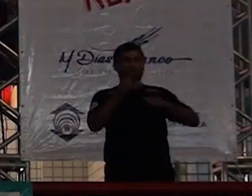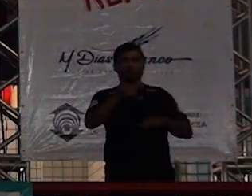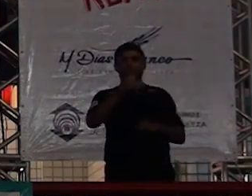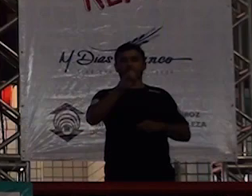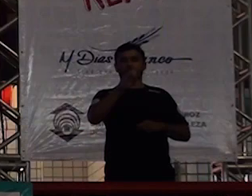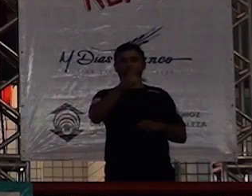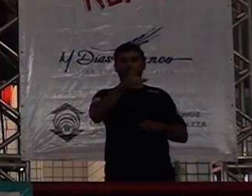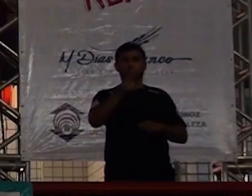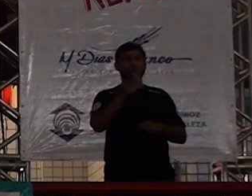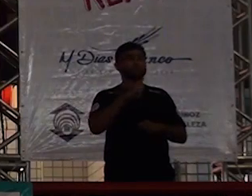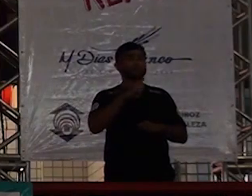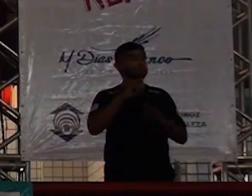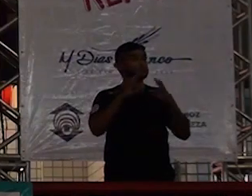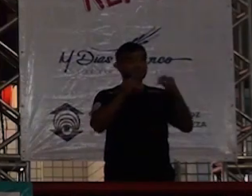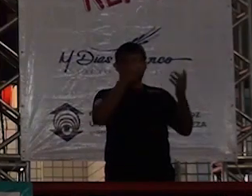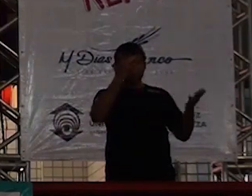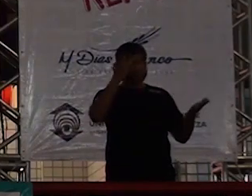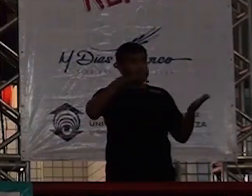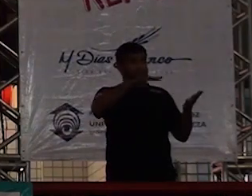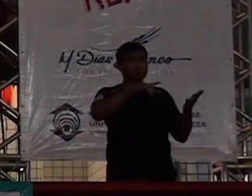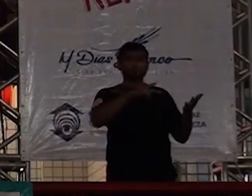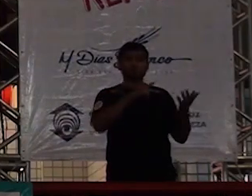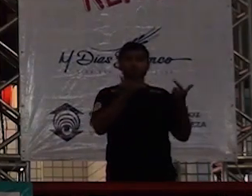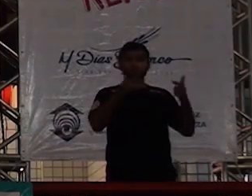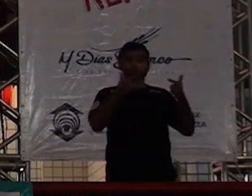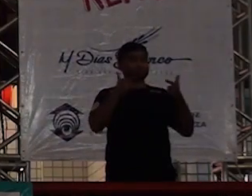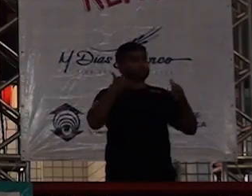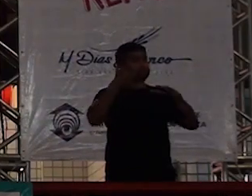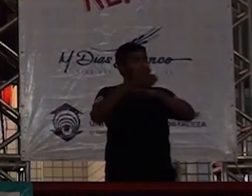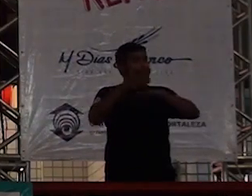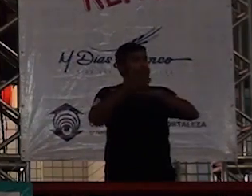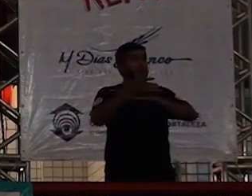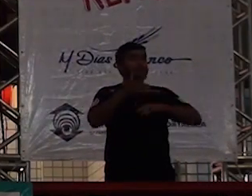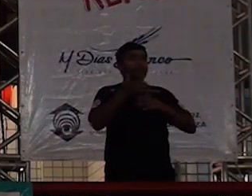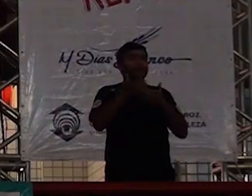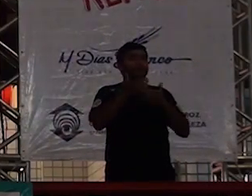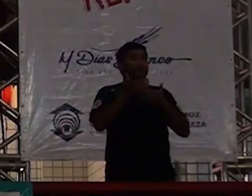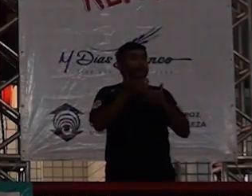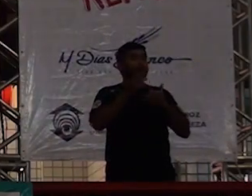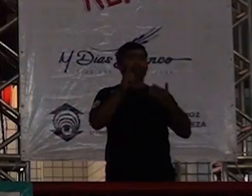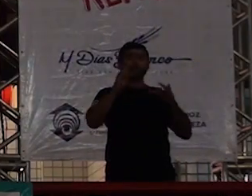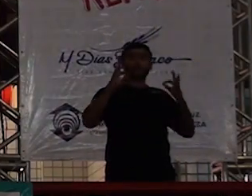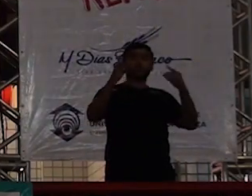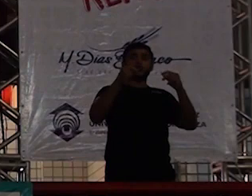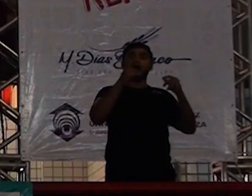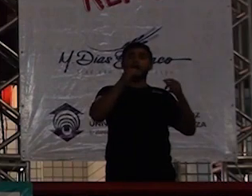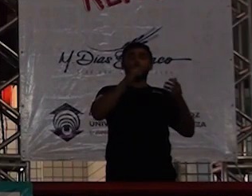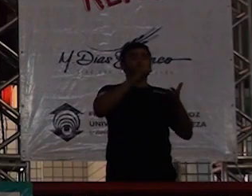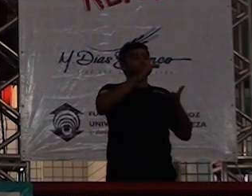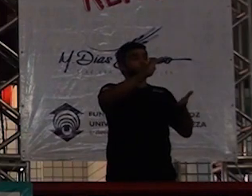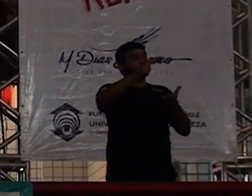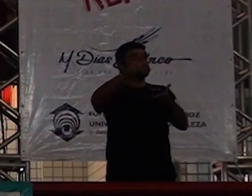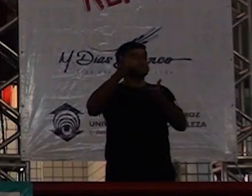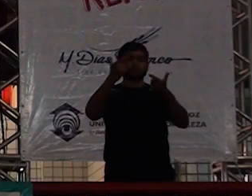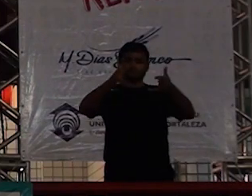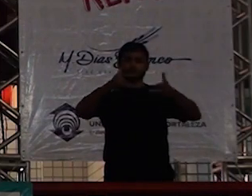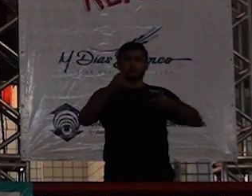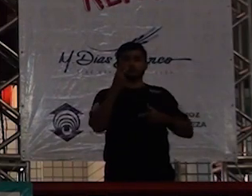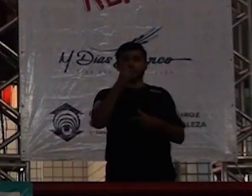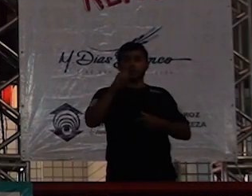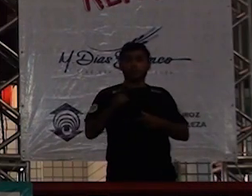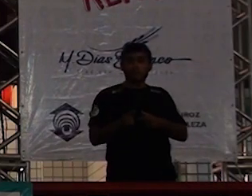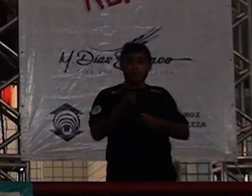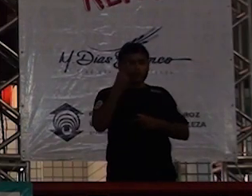1 bilhão de pessoas não têm acesso à água potável. A cada ano, 2 milhões de pessoas morrem após